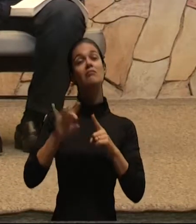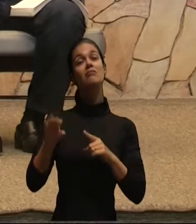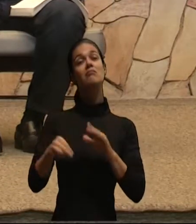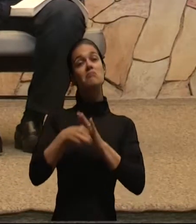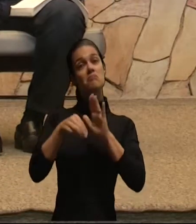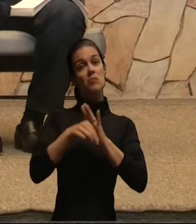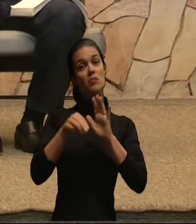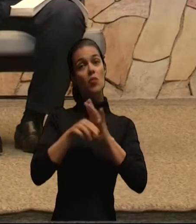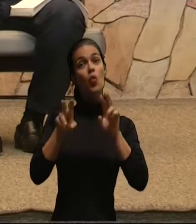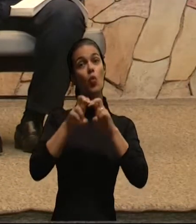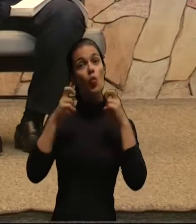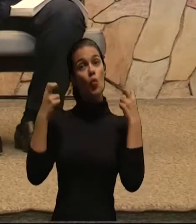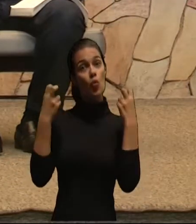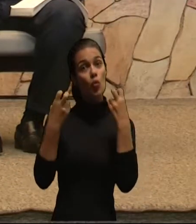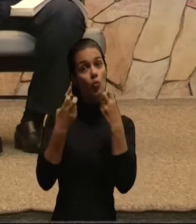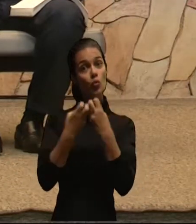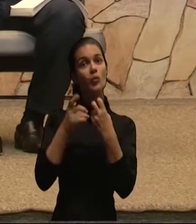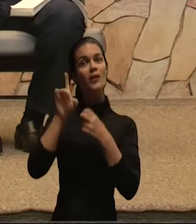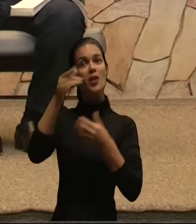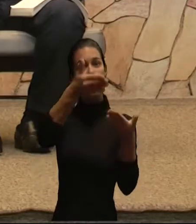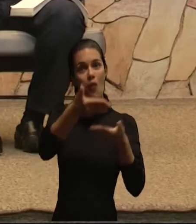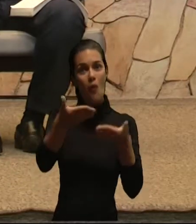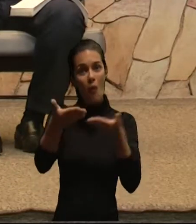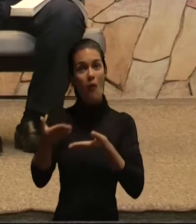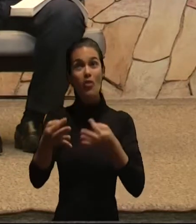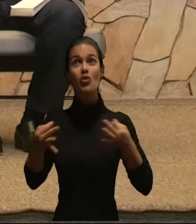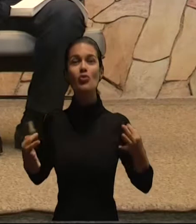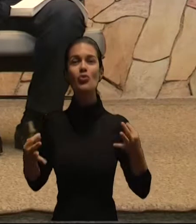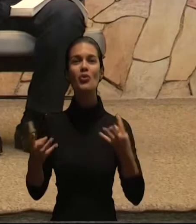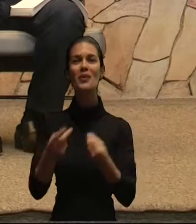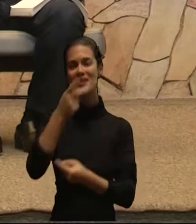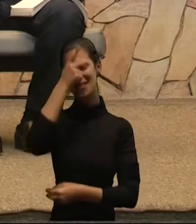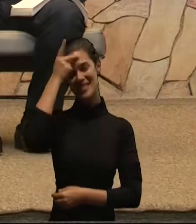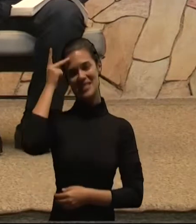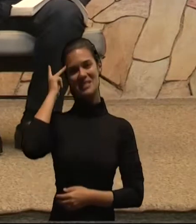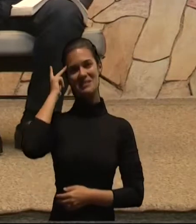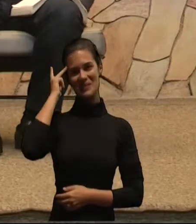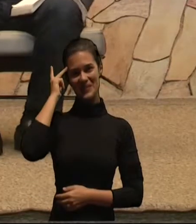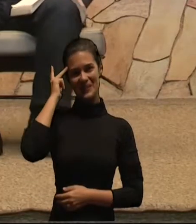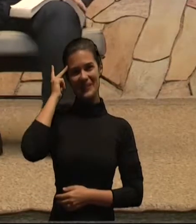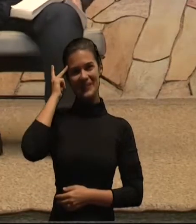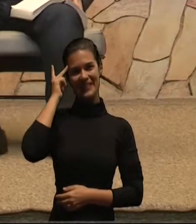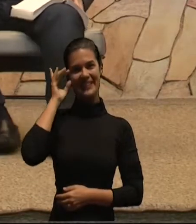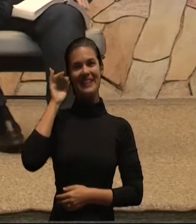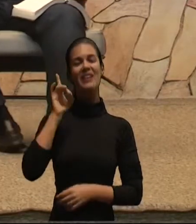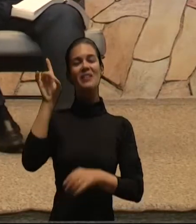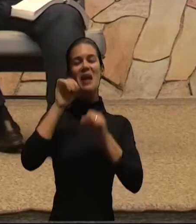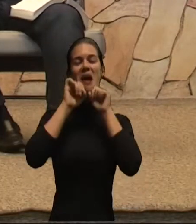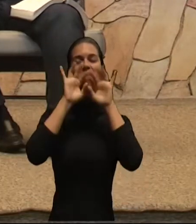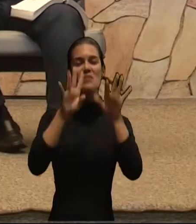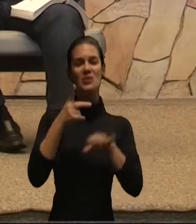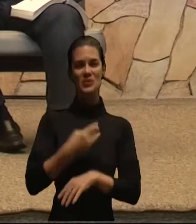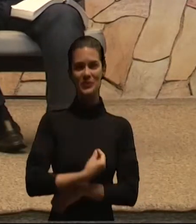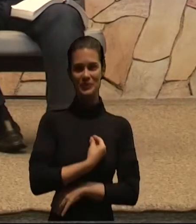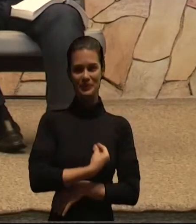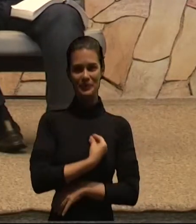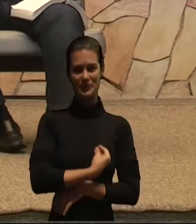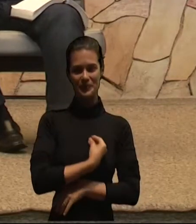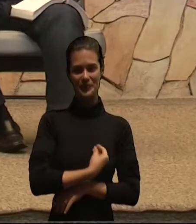convida estas pessoas para que cultuem conosco. Então, esta é uma bênção da igreja para essas pessoas. É só,